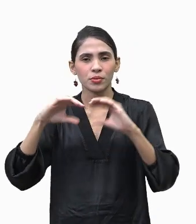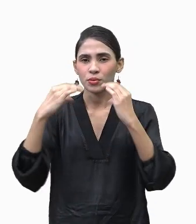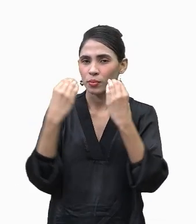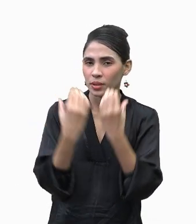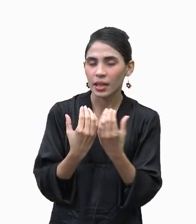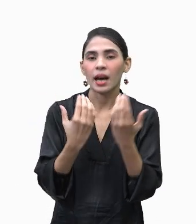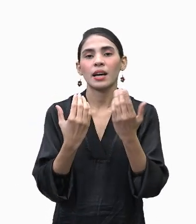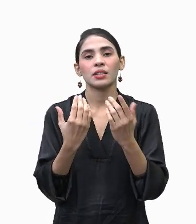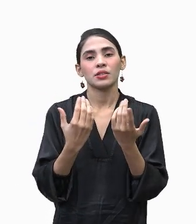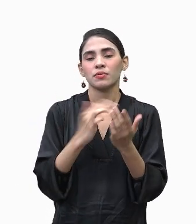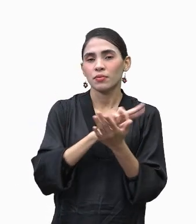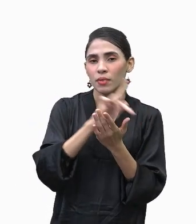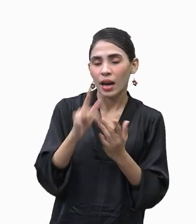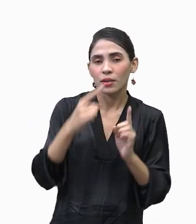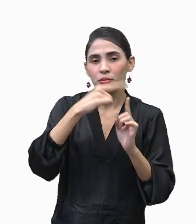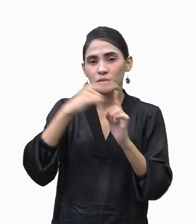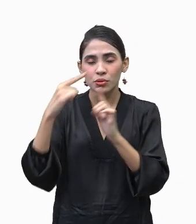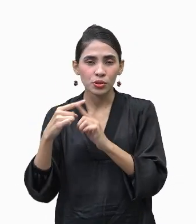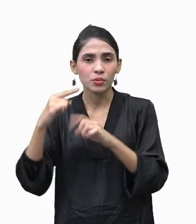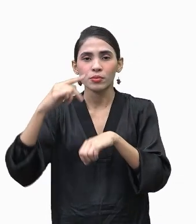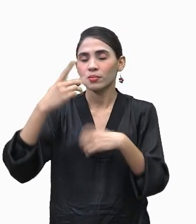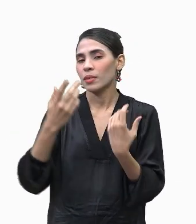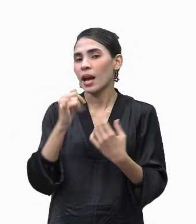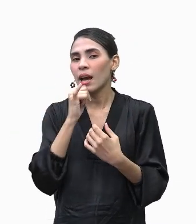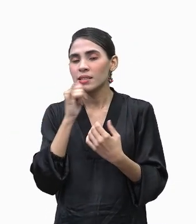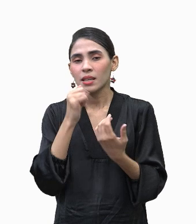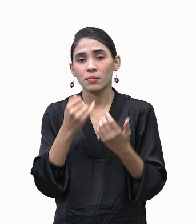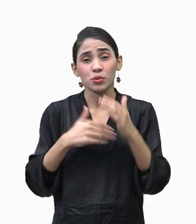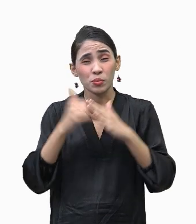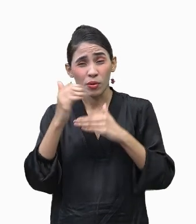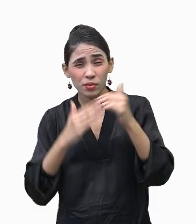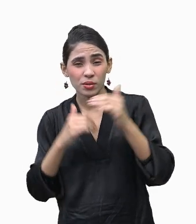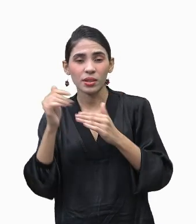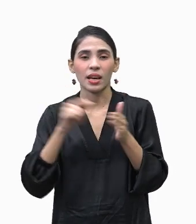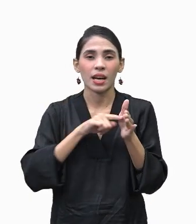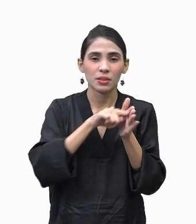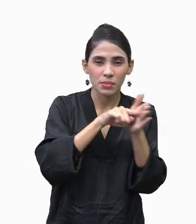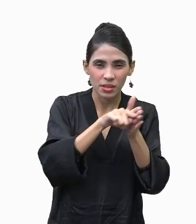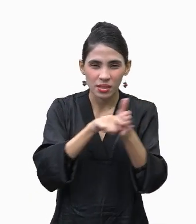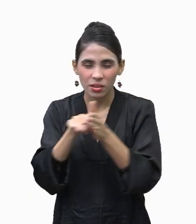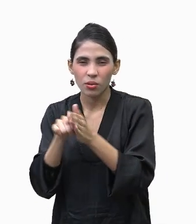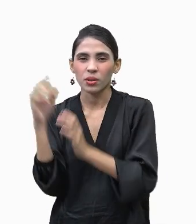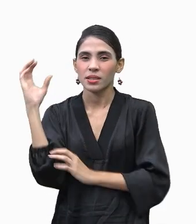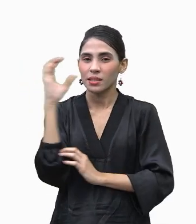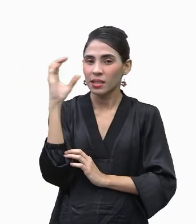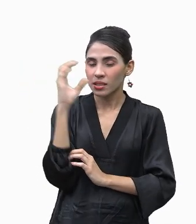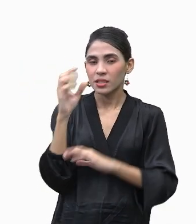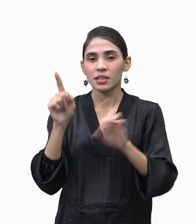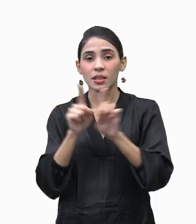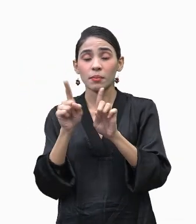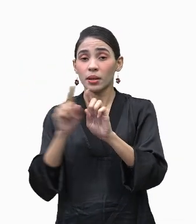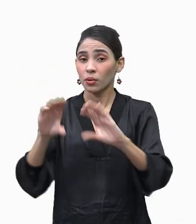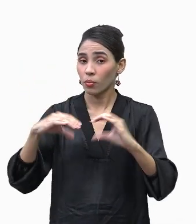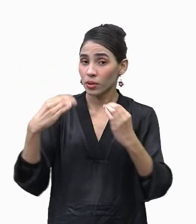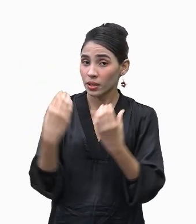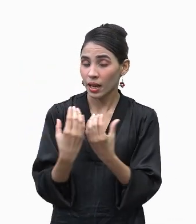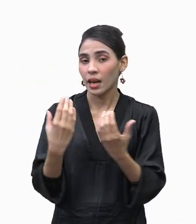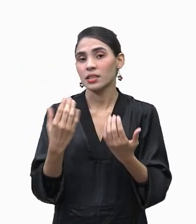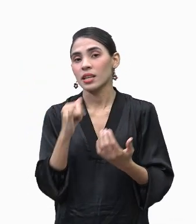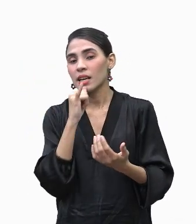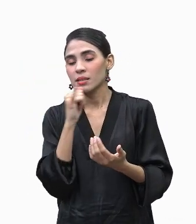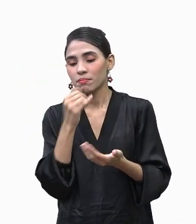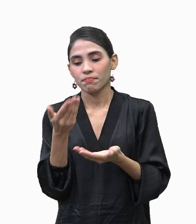na verdade, né, que eram de grupos de cientistas, de pesquisadores, comunidades,